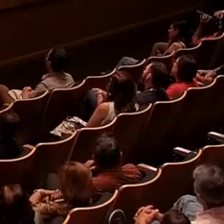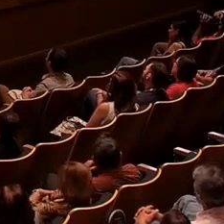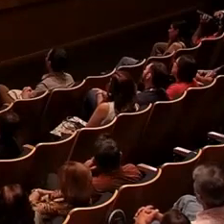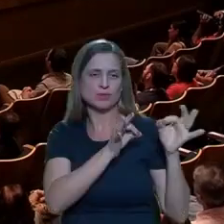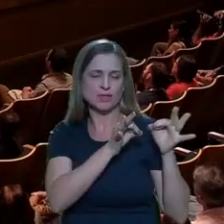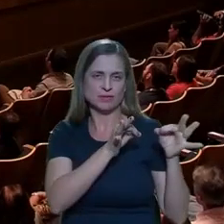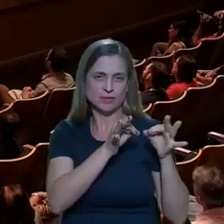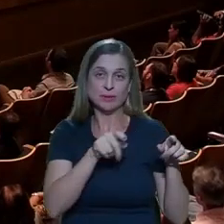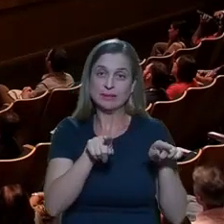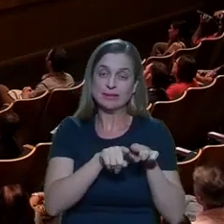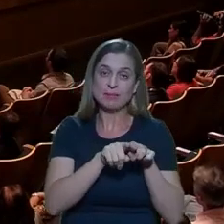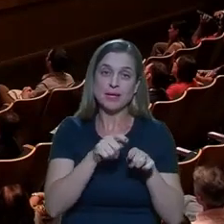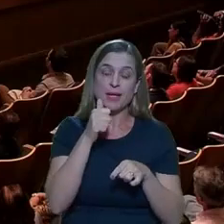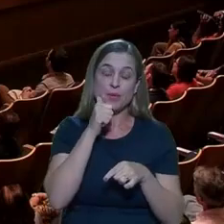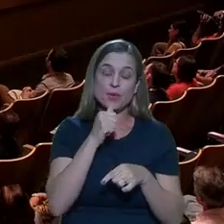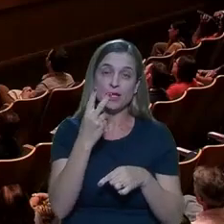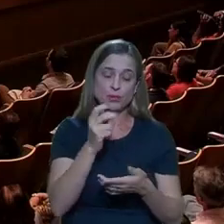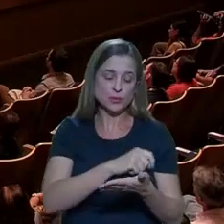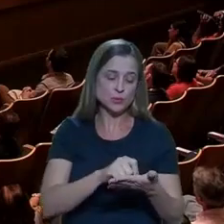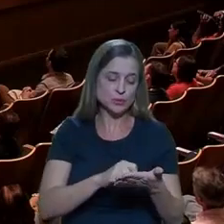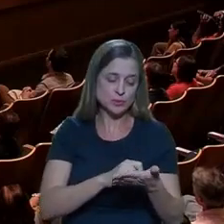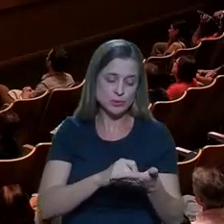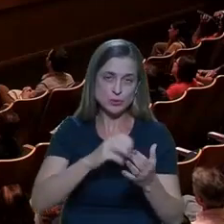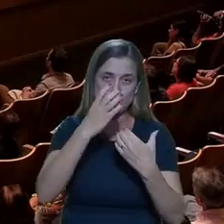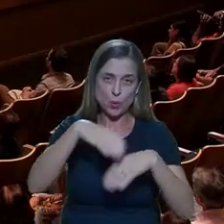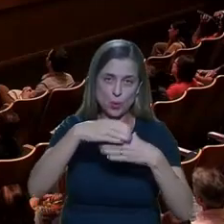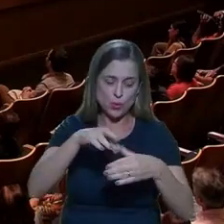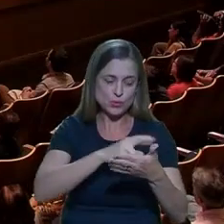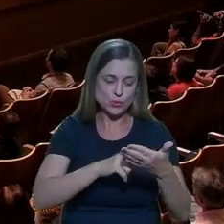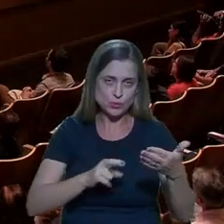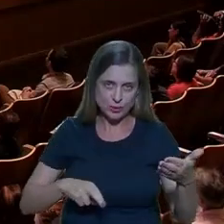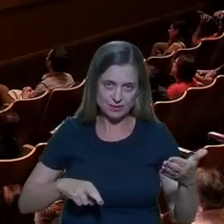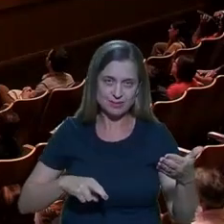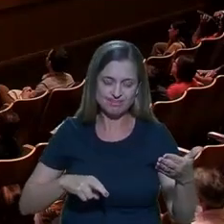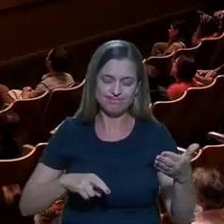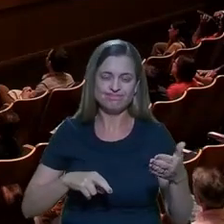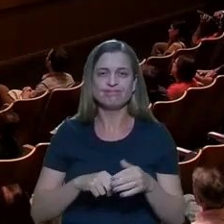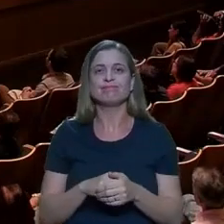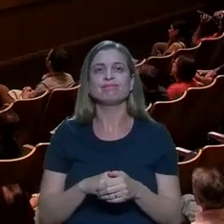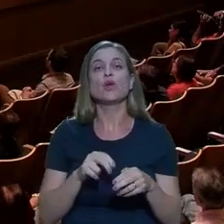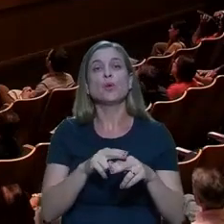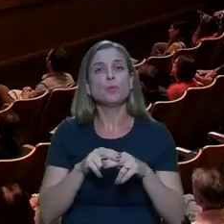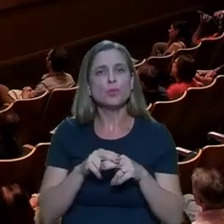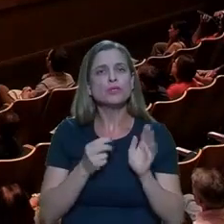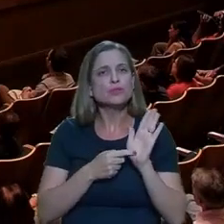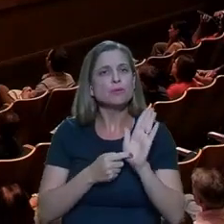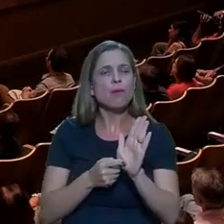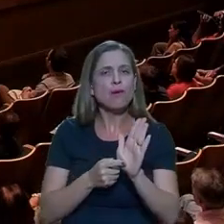2 escritoras que também saíram de concurso de redação. Então, realmente mostra que faz